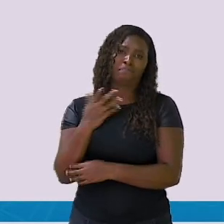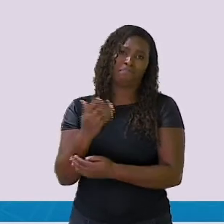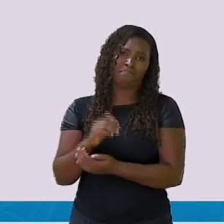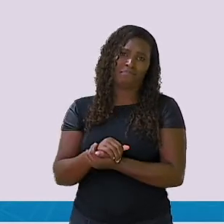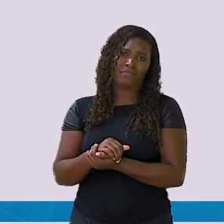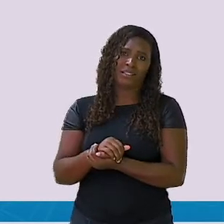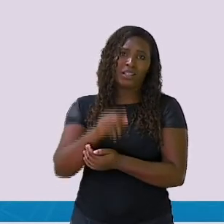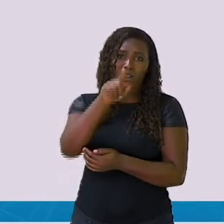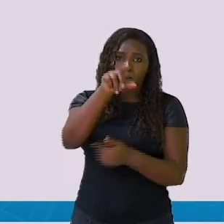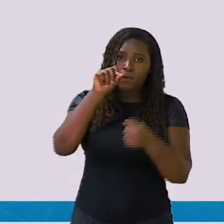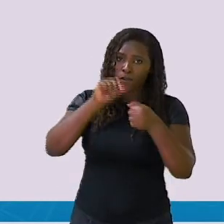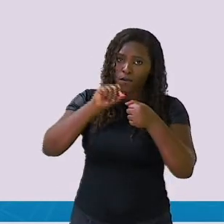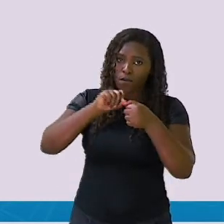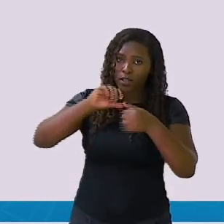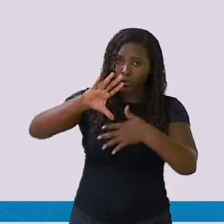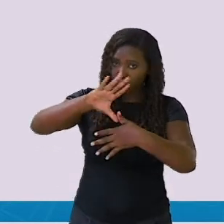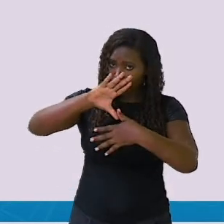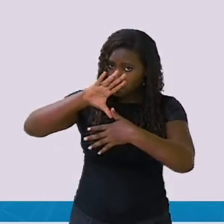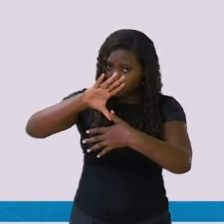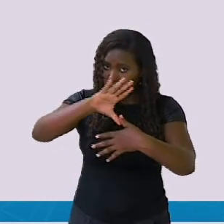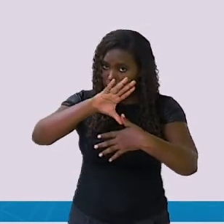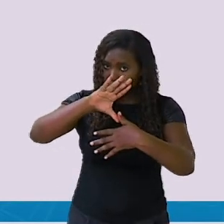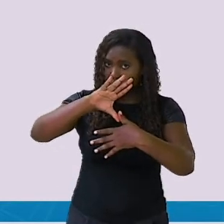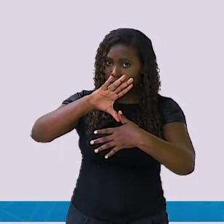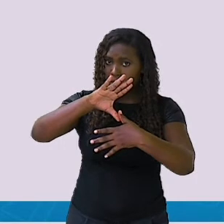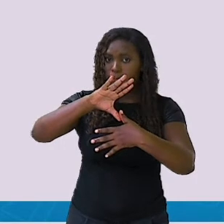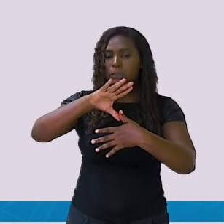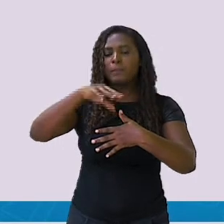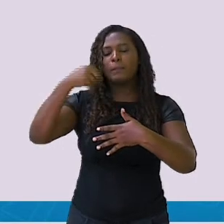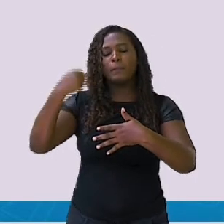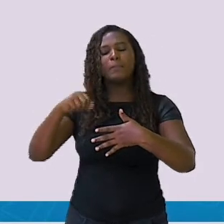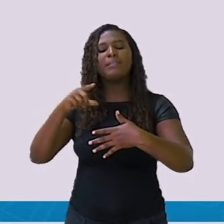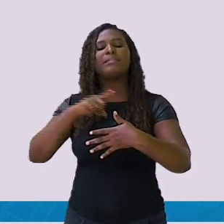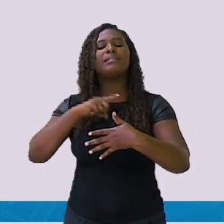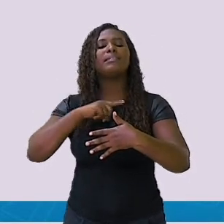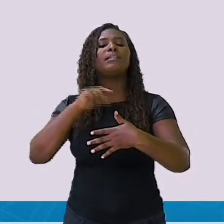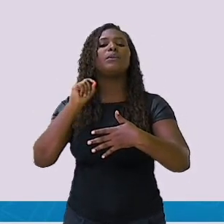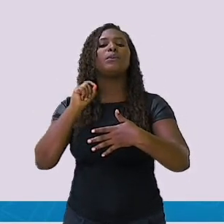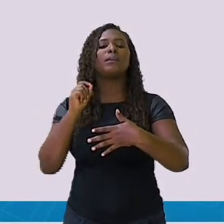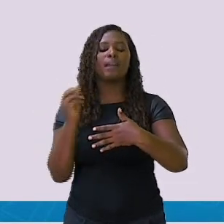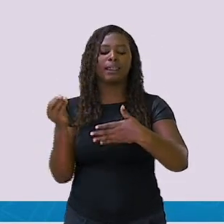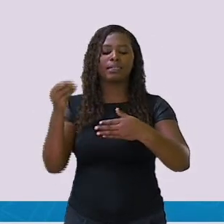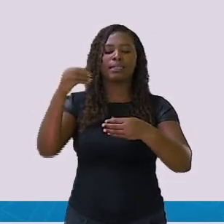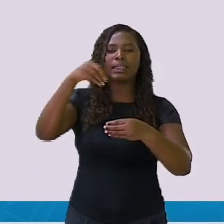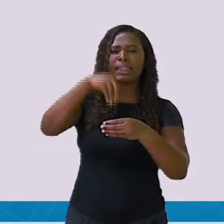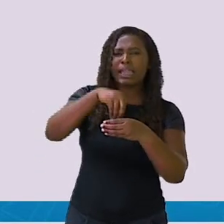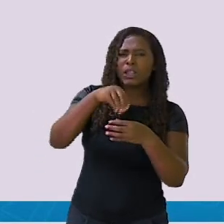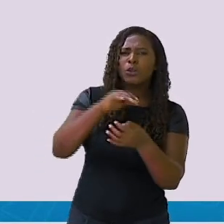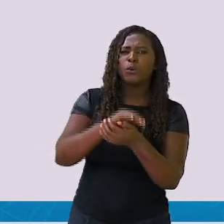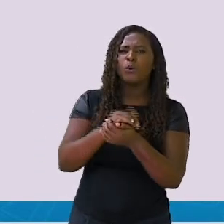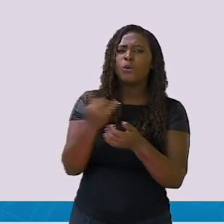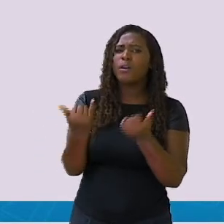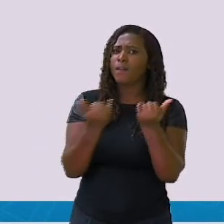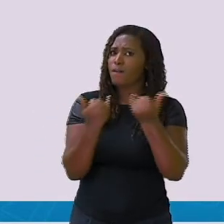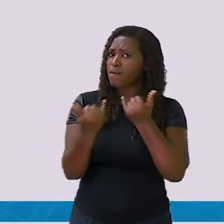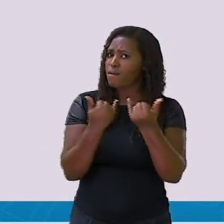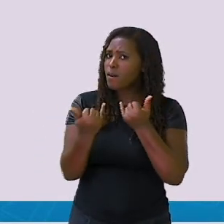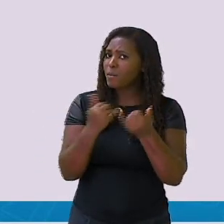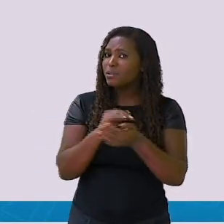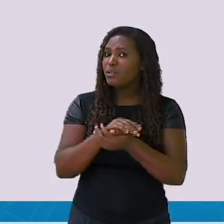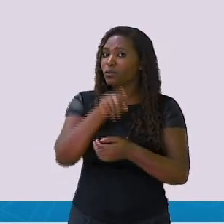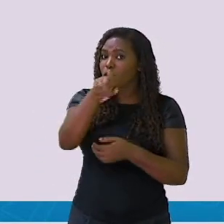se realmente ele está contendo o que você gostaria que tivesse no seu mapa, né? Então, vale destacar o